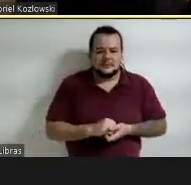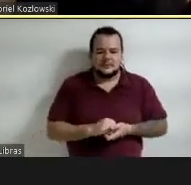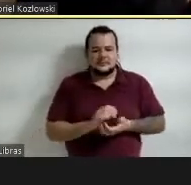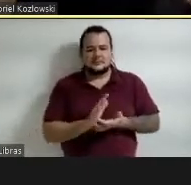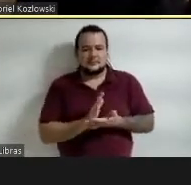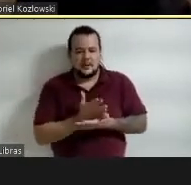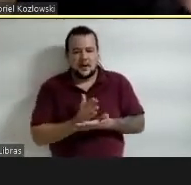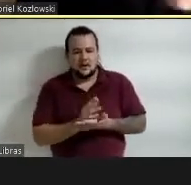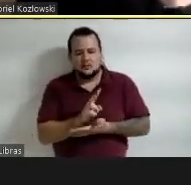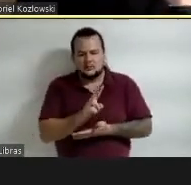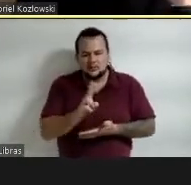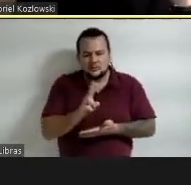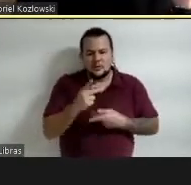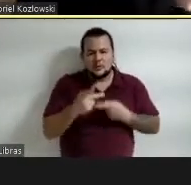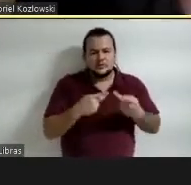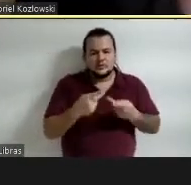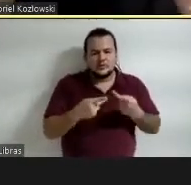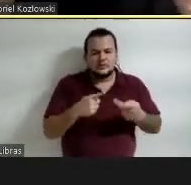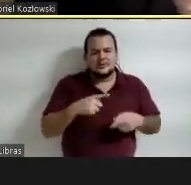trouxe hoje aqui incluem